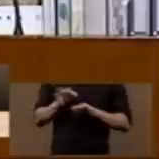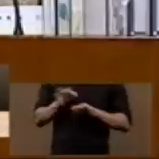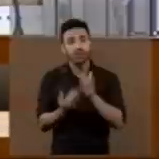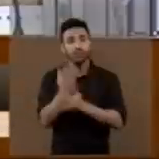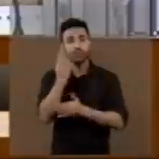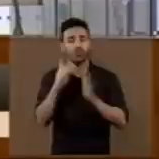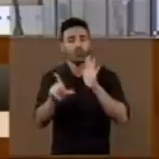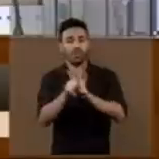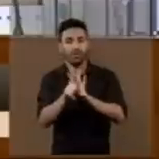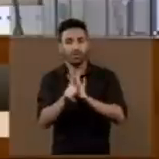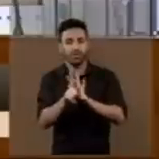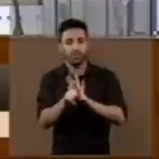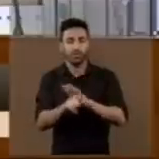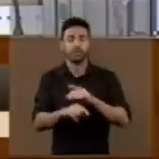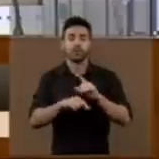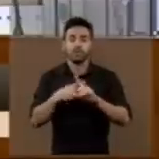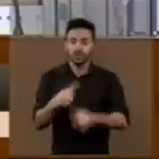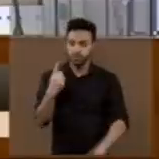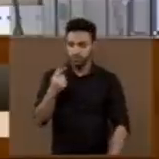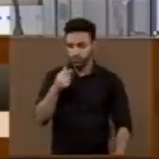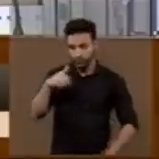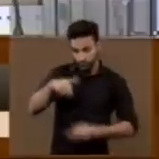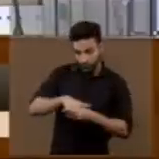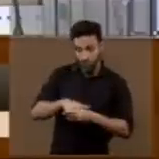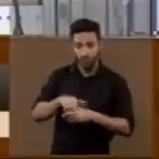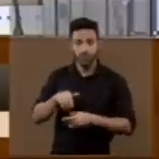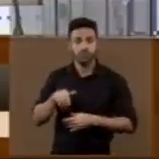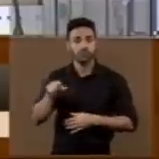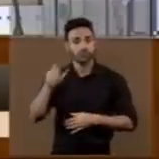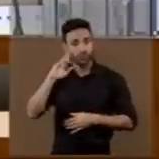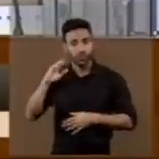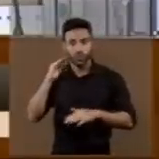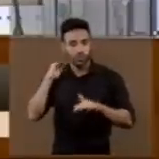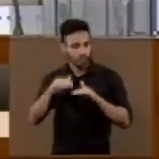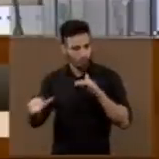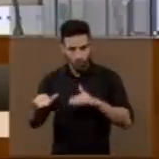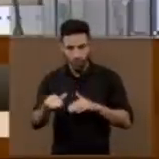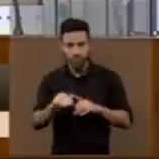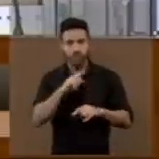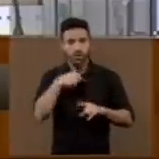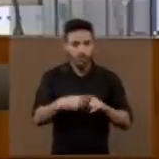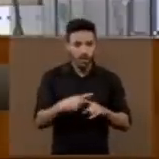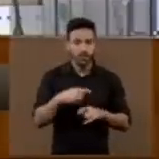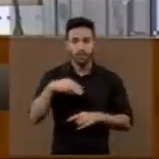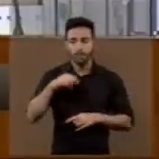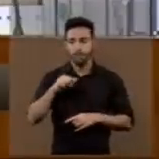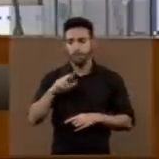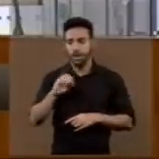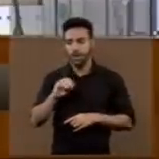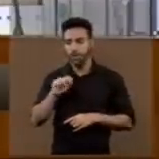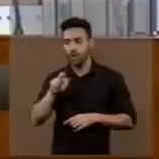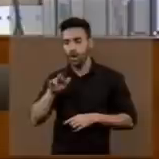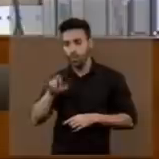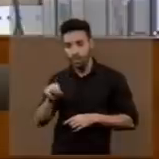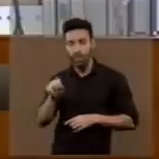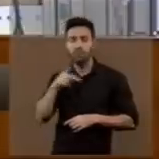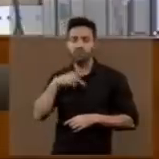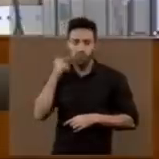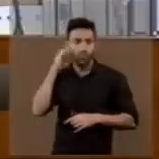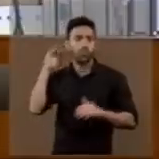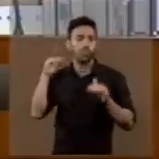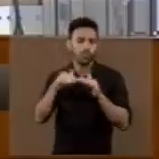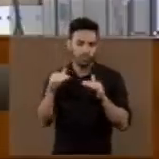1 voto de Vossa Excelência pela improcedência e 1 voto do ministro Marco Aurélio pela